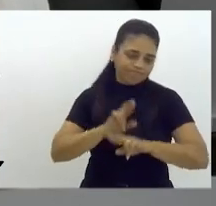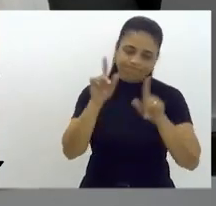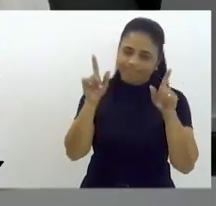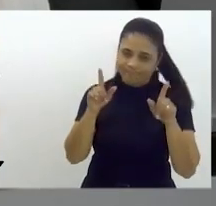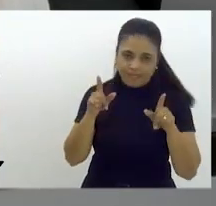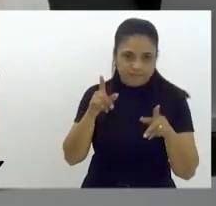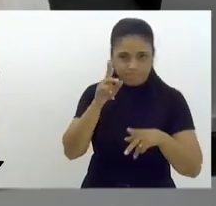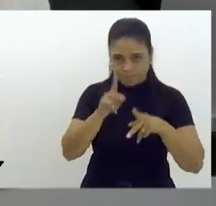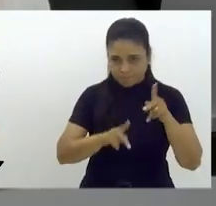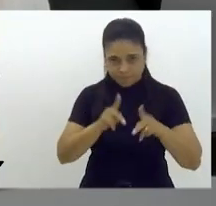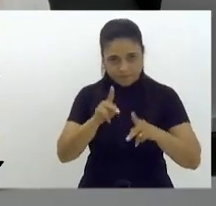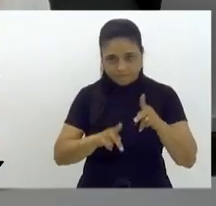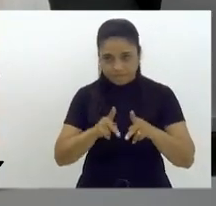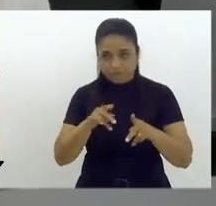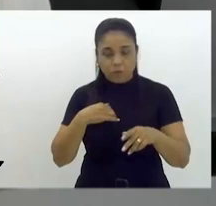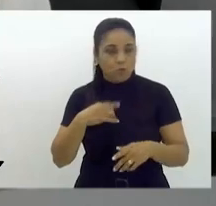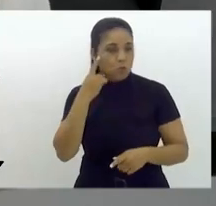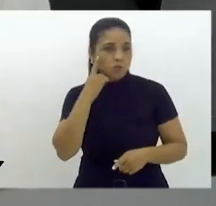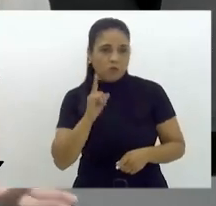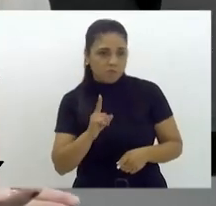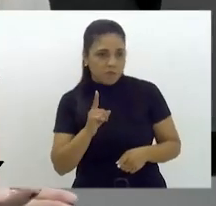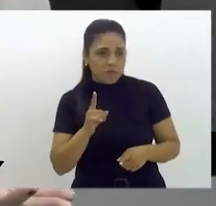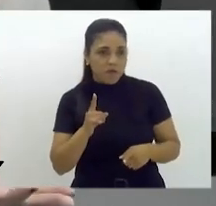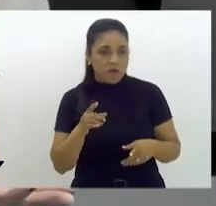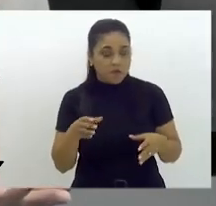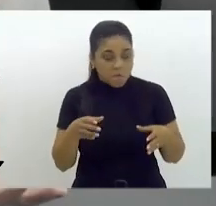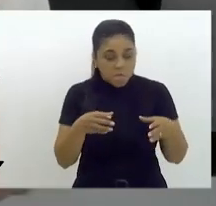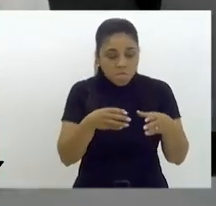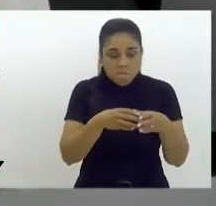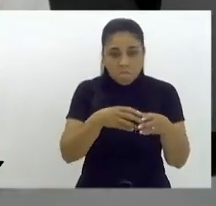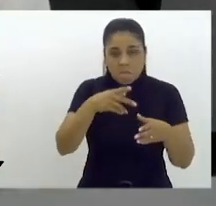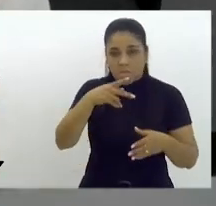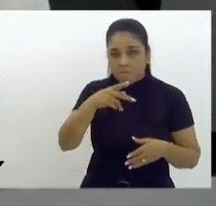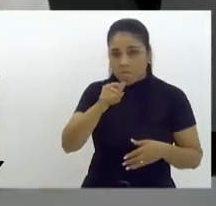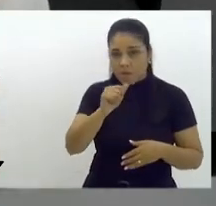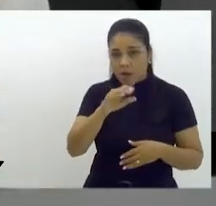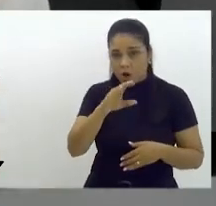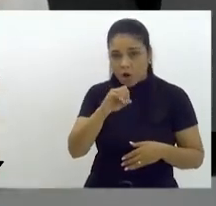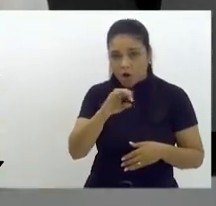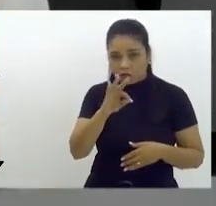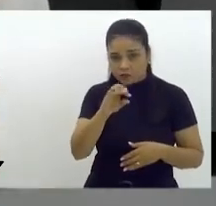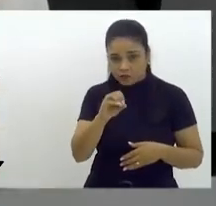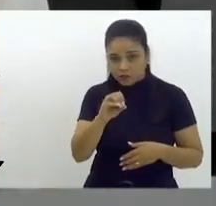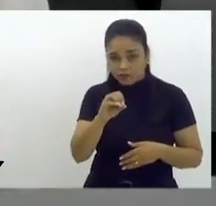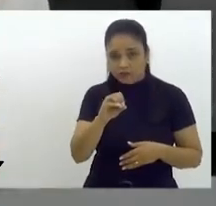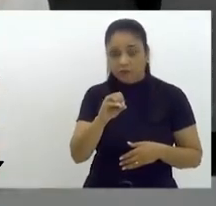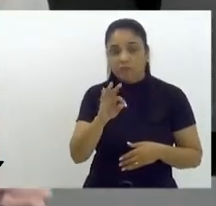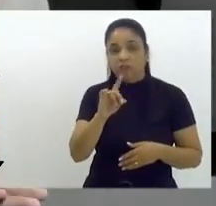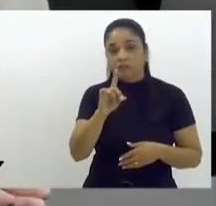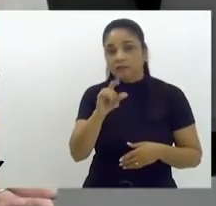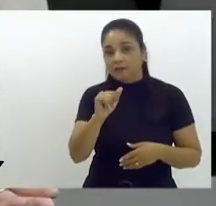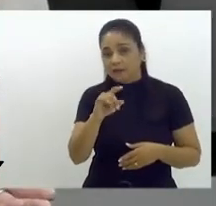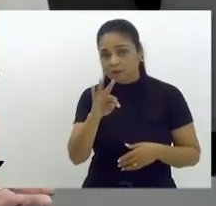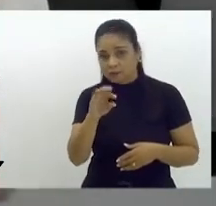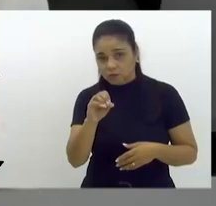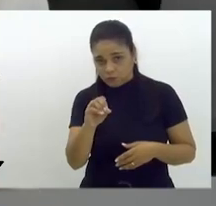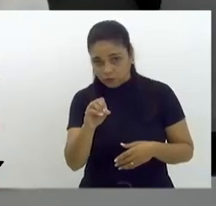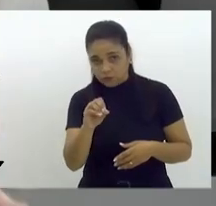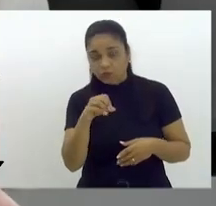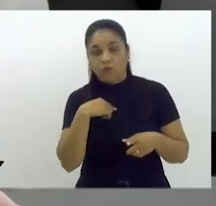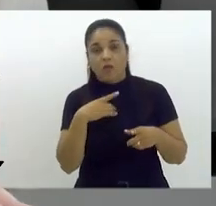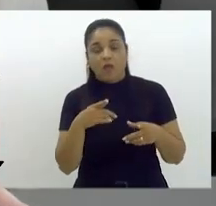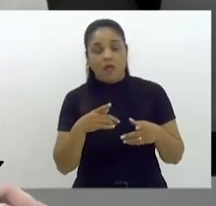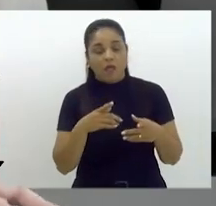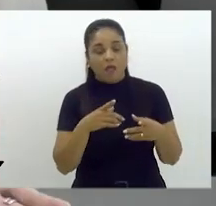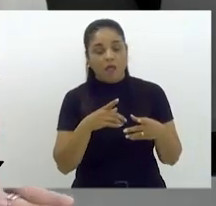eu não sabia por exemplo que em pacotes de dados mesmo que pacote inspire você ainda consegue ter acesso a rede social